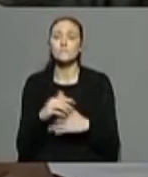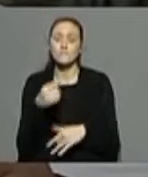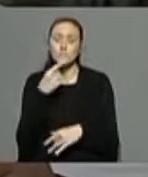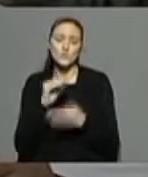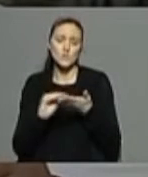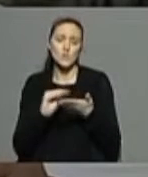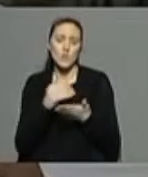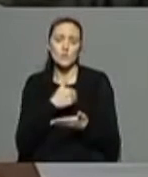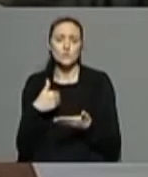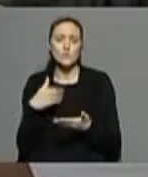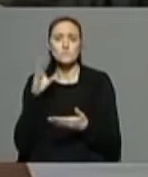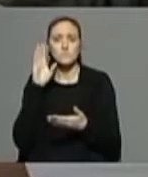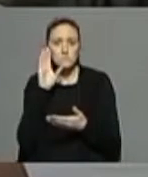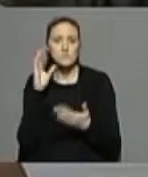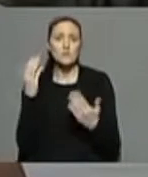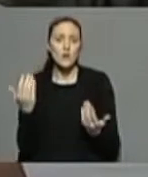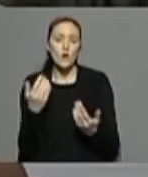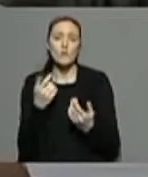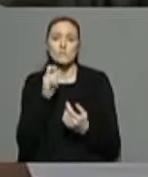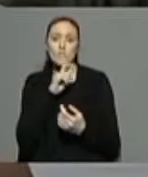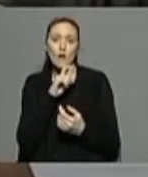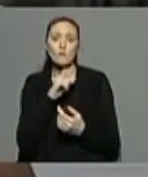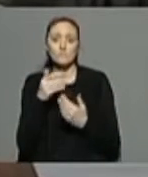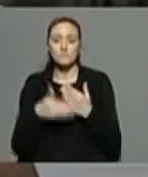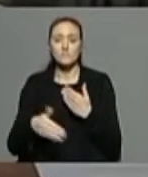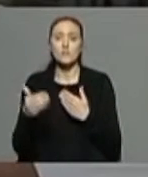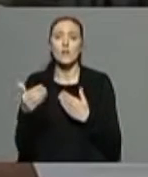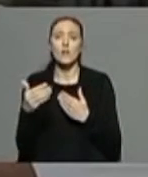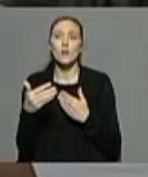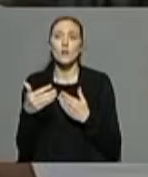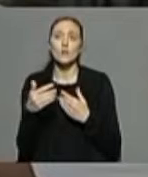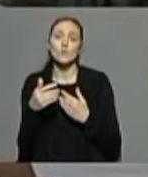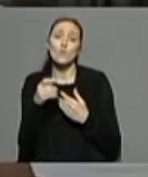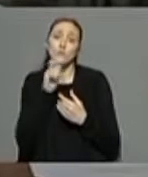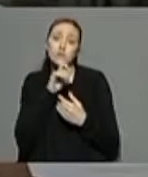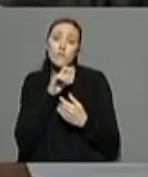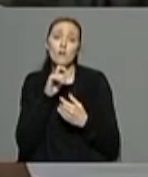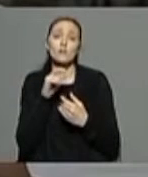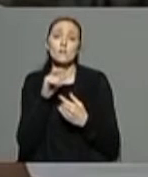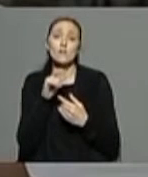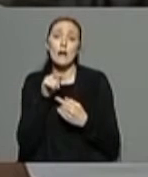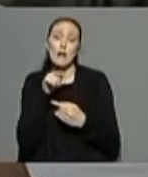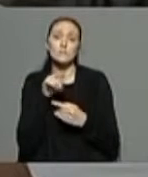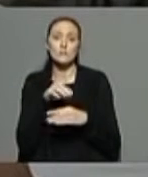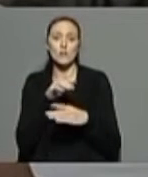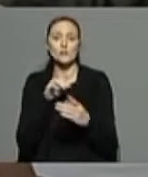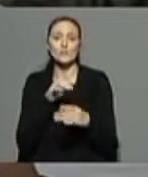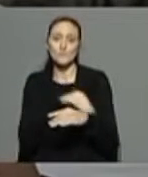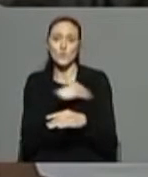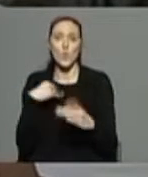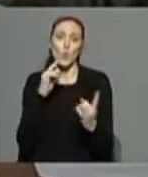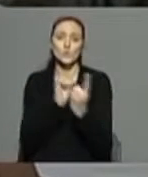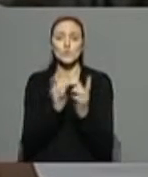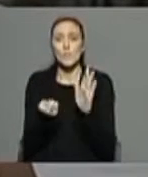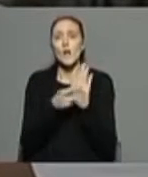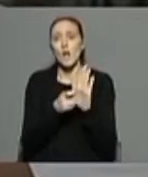e, portanto, penso que a partir de agora poderemos contar que, dentro de tudo o que seja possível, essas consultas sejam marcadas,